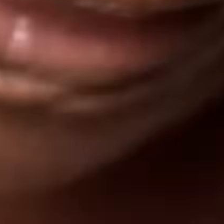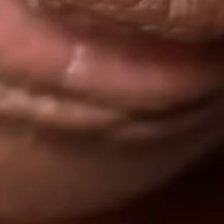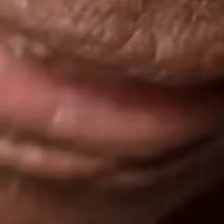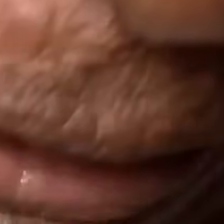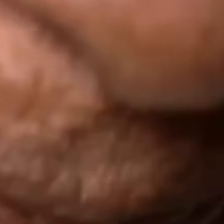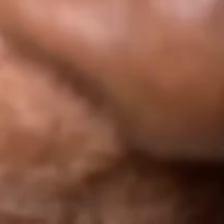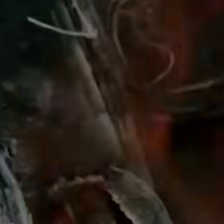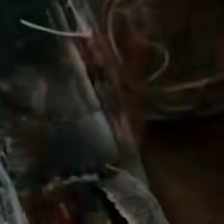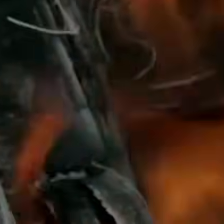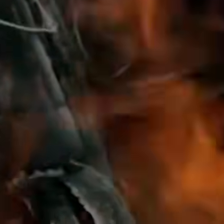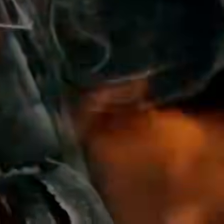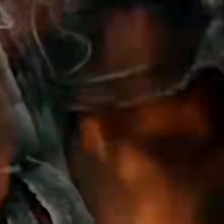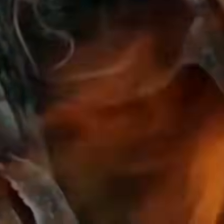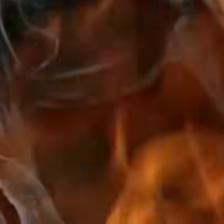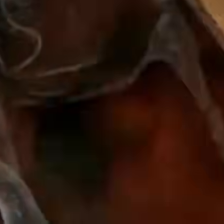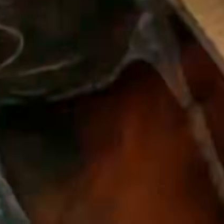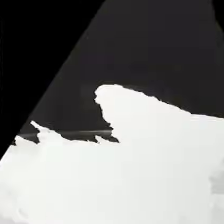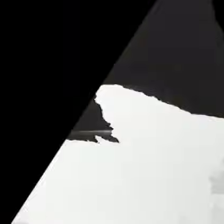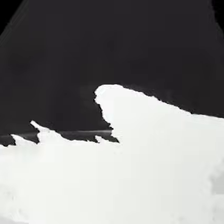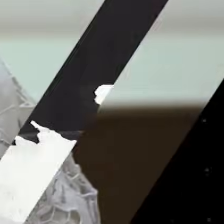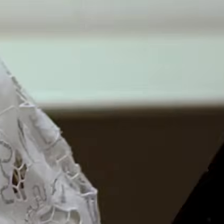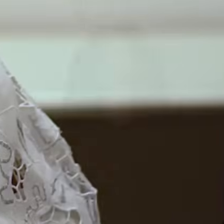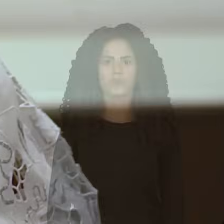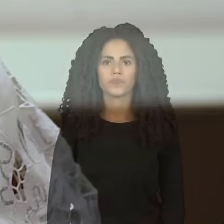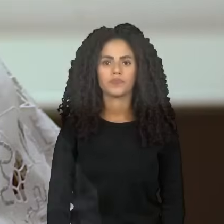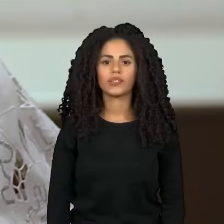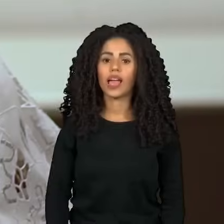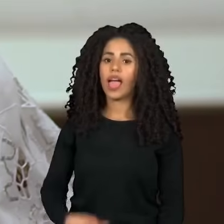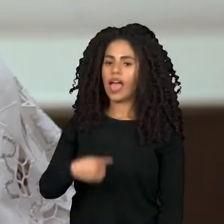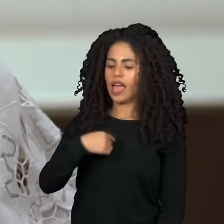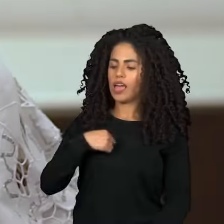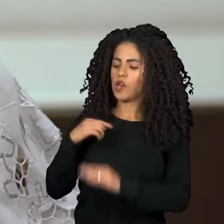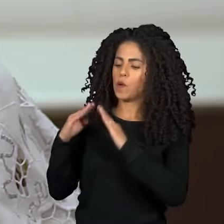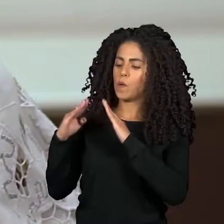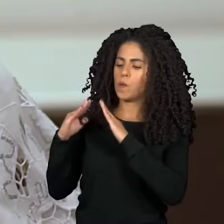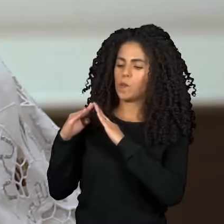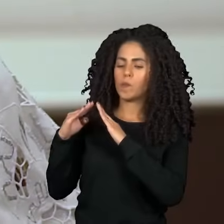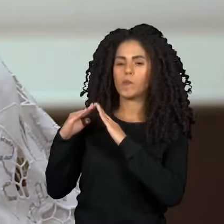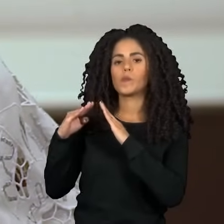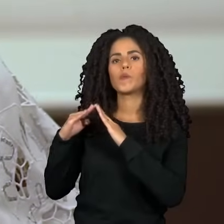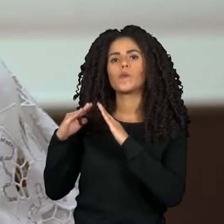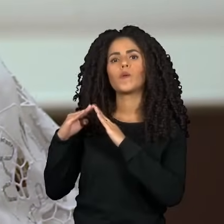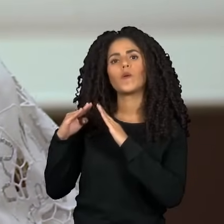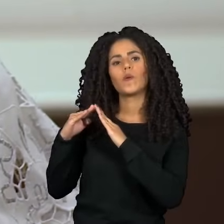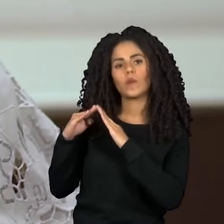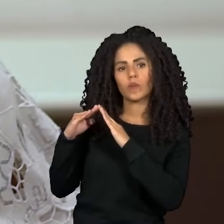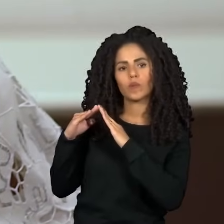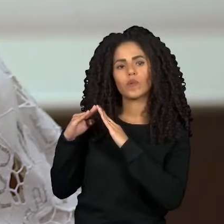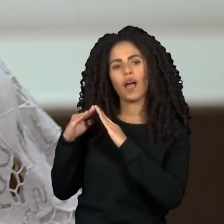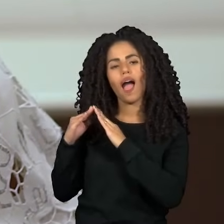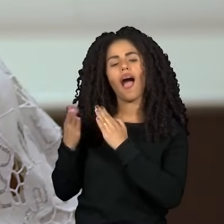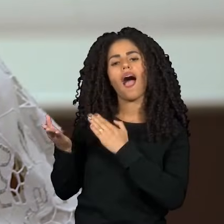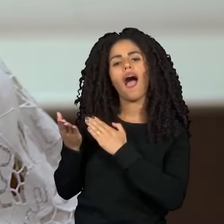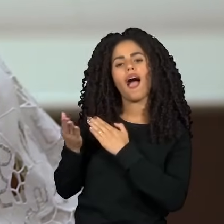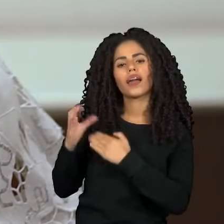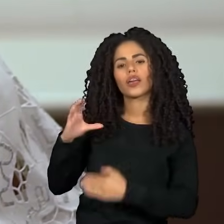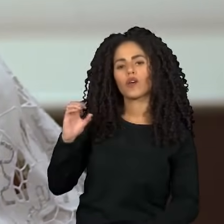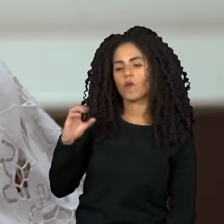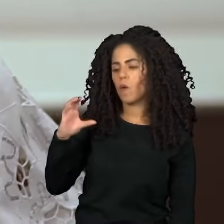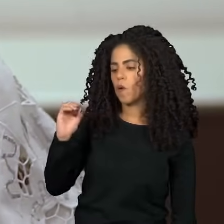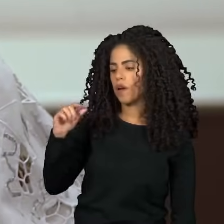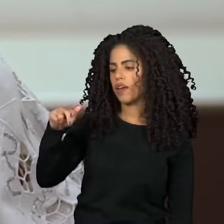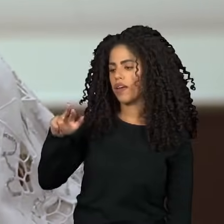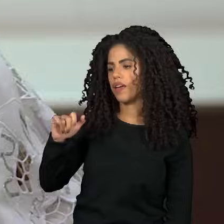do queimador de louça. Eu moro no coqueiro de Paraguaçu,